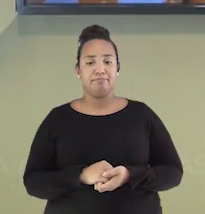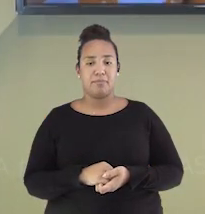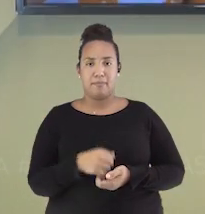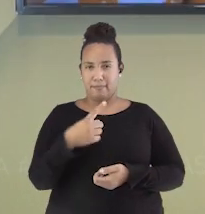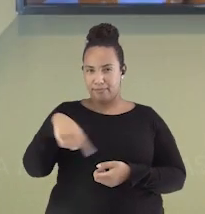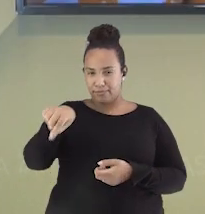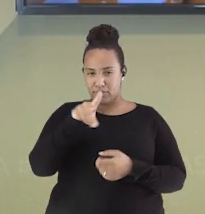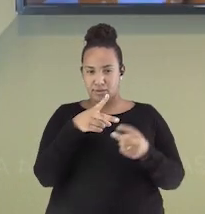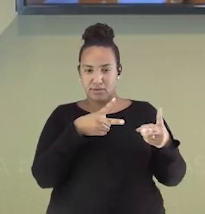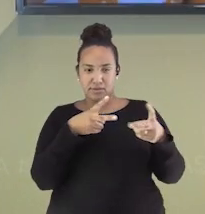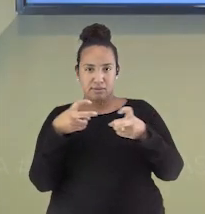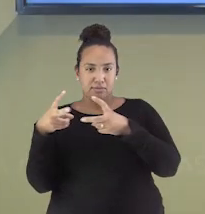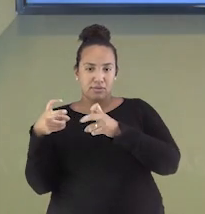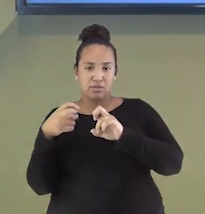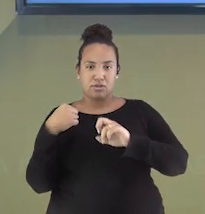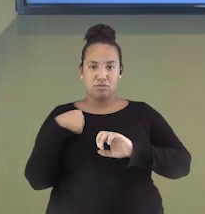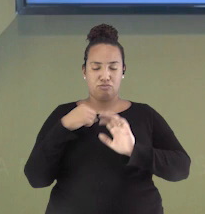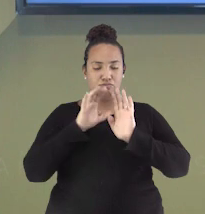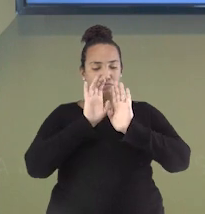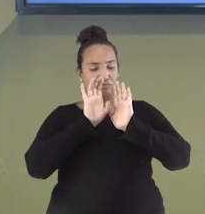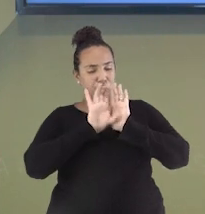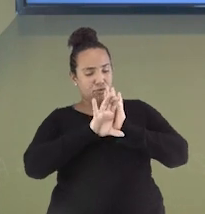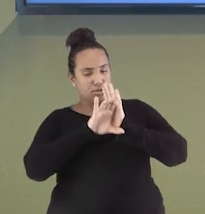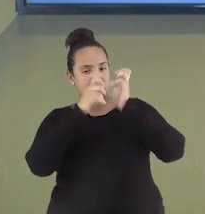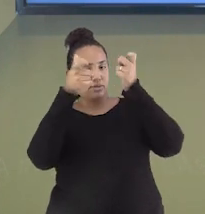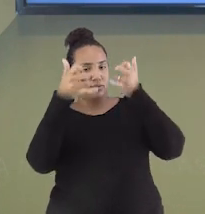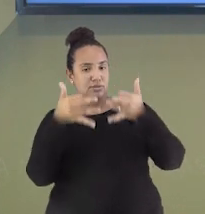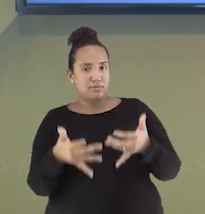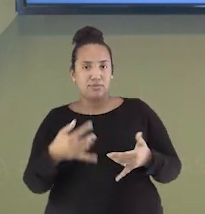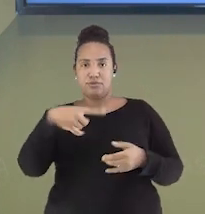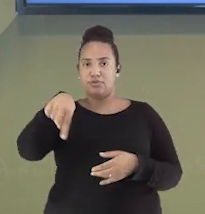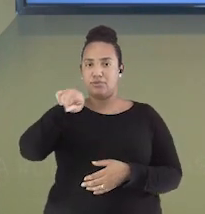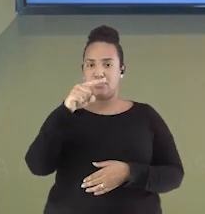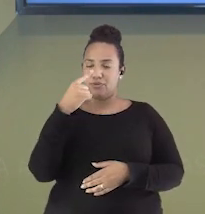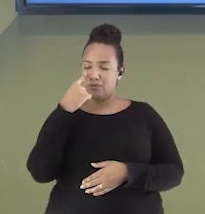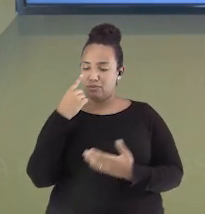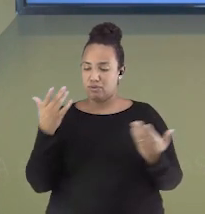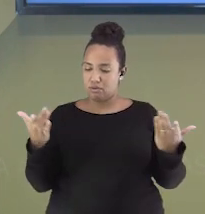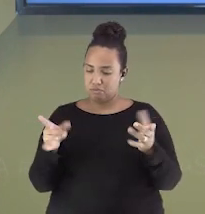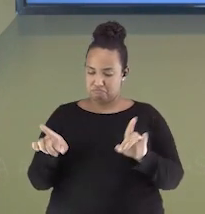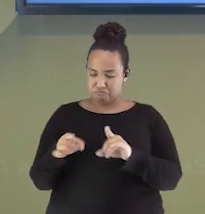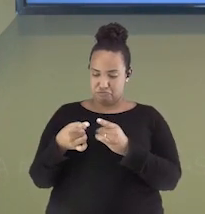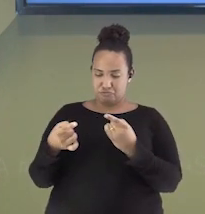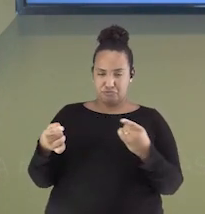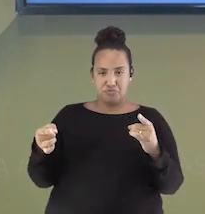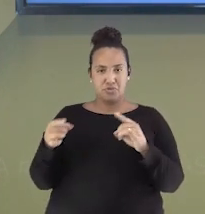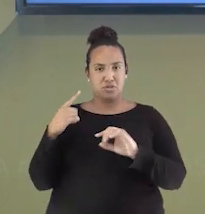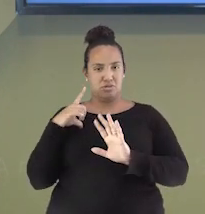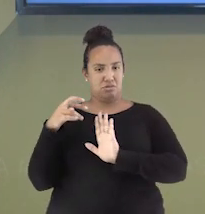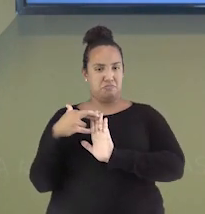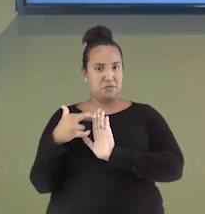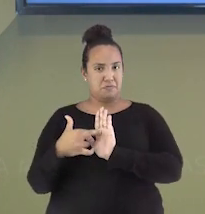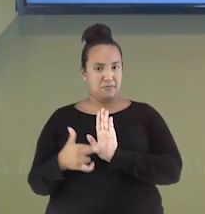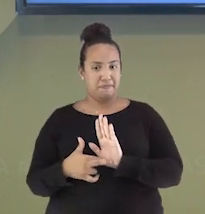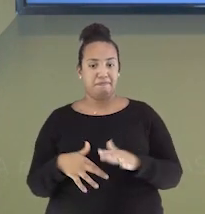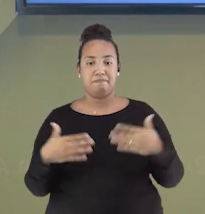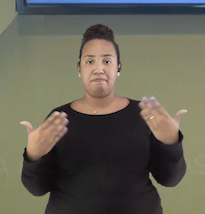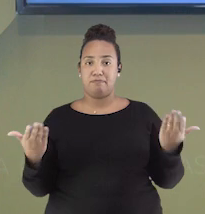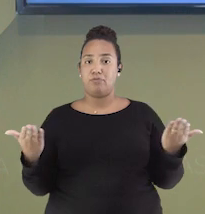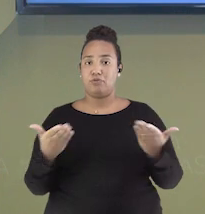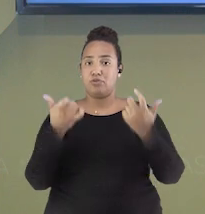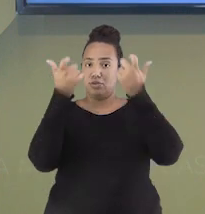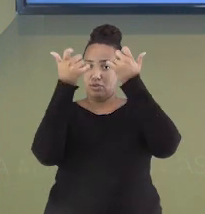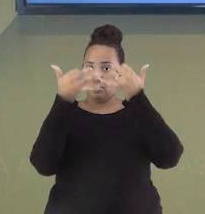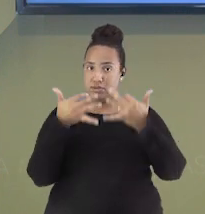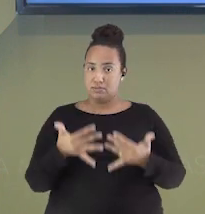vocês estão percebendo que a cada conceito que eu falo nós passamos a ouvir a música com muito mais cuidado critério no programa